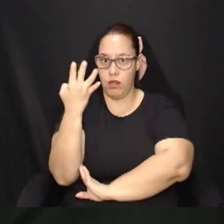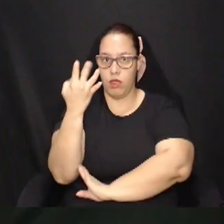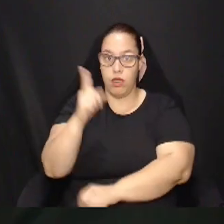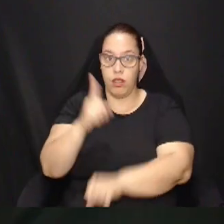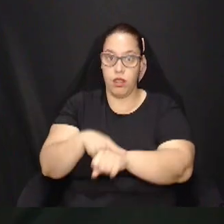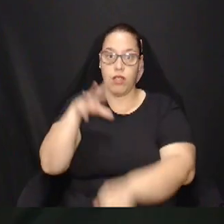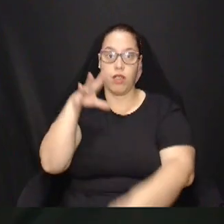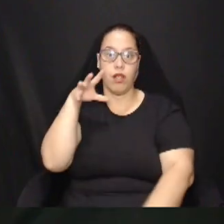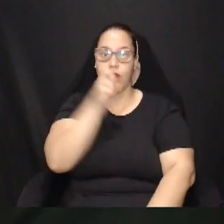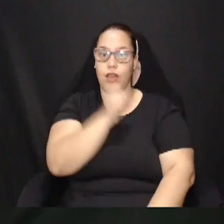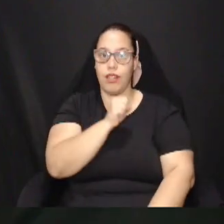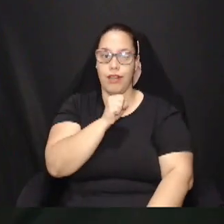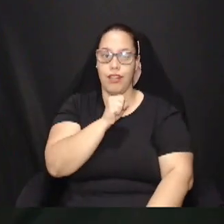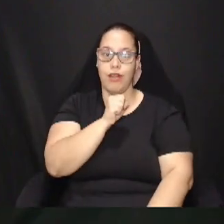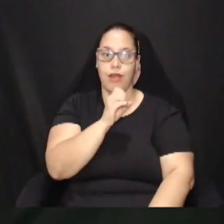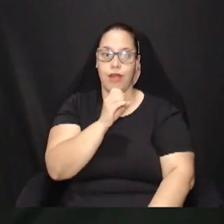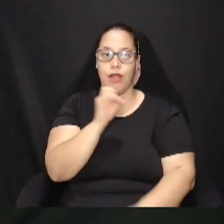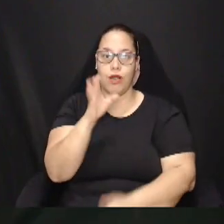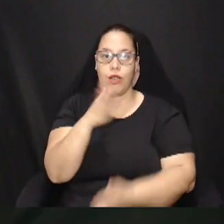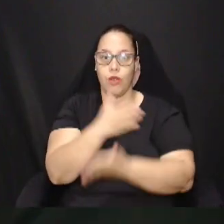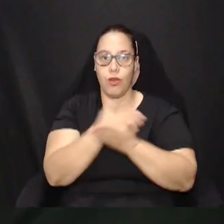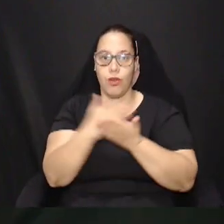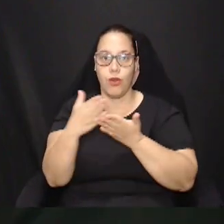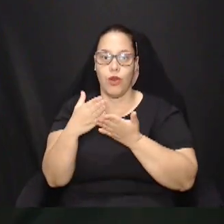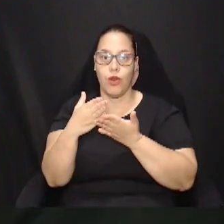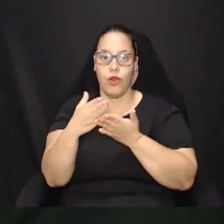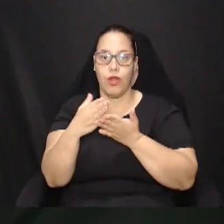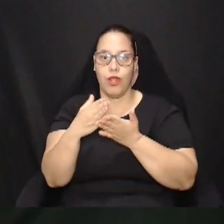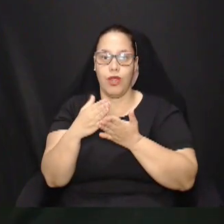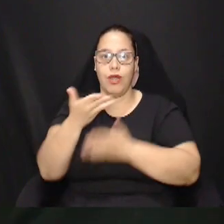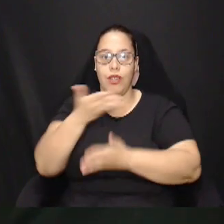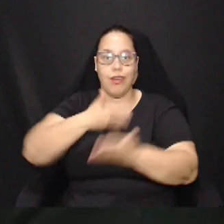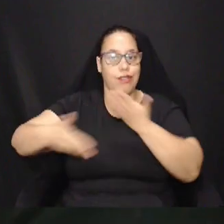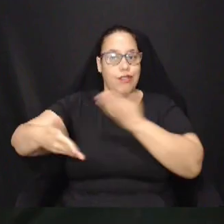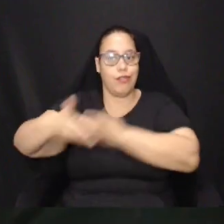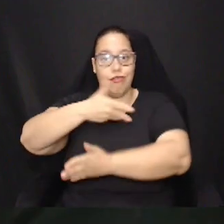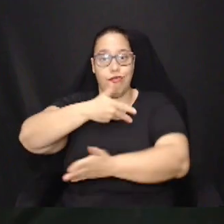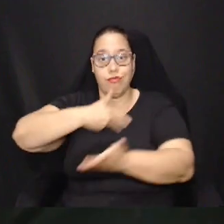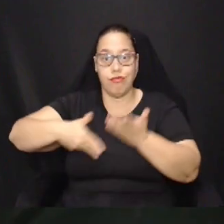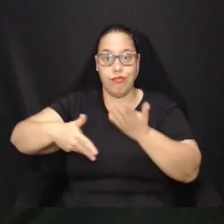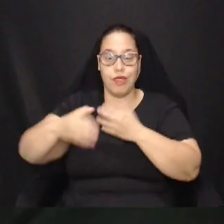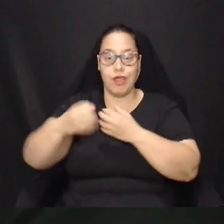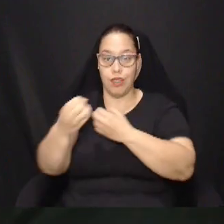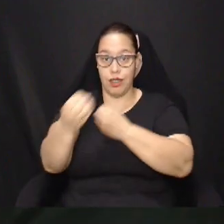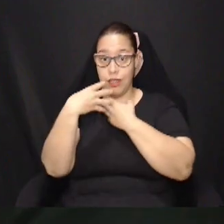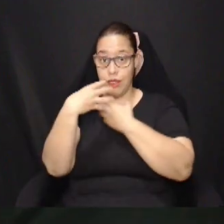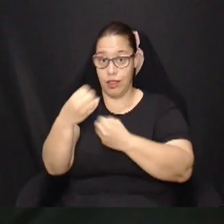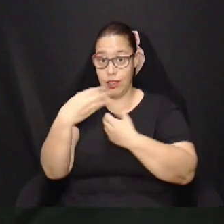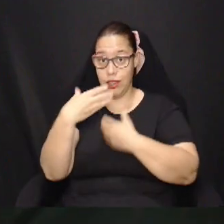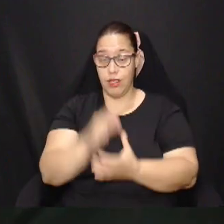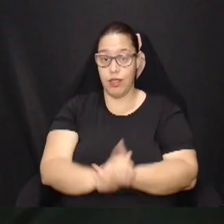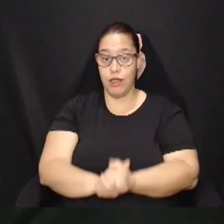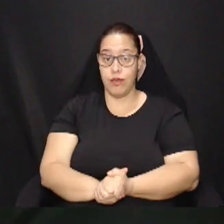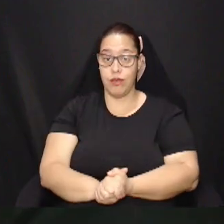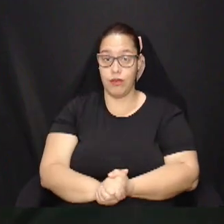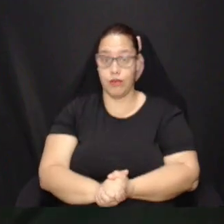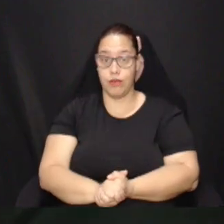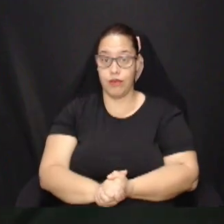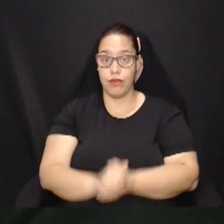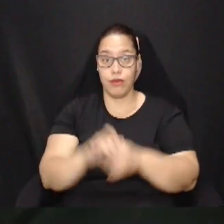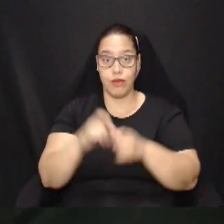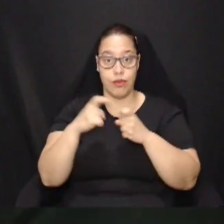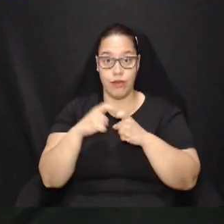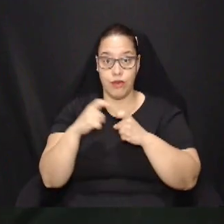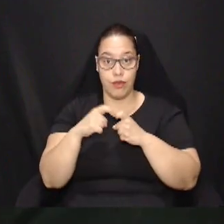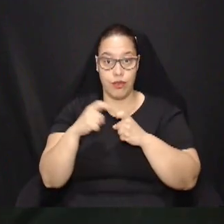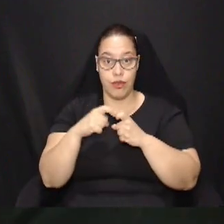só começou a falar. Imagina, vocês têm muito para entregar ainda, muito a nos ensinar, principalmente esse bate-papo nosso com o doutor aqui é maravilhoso,